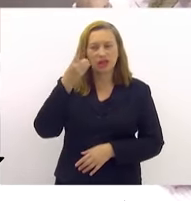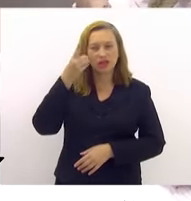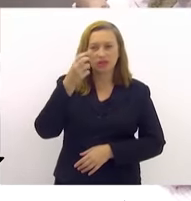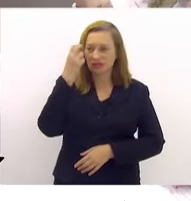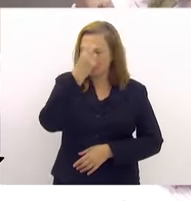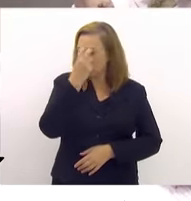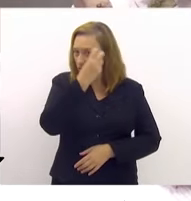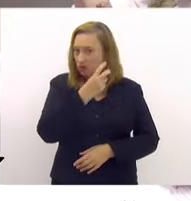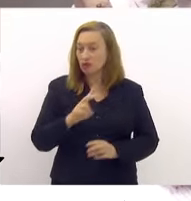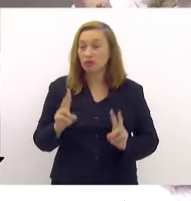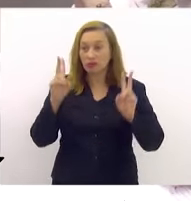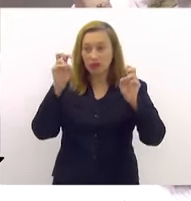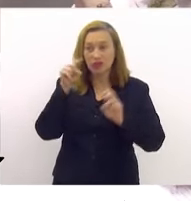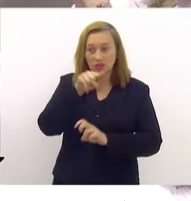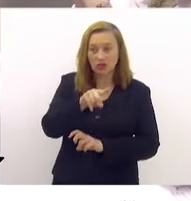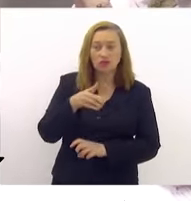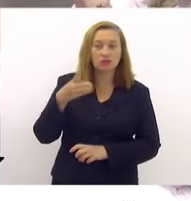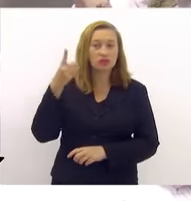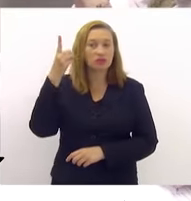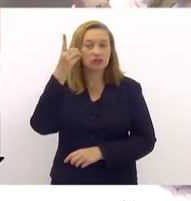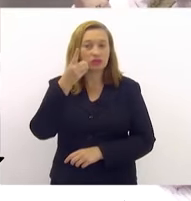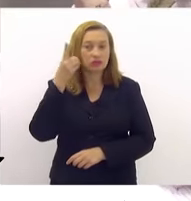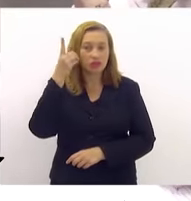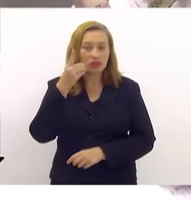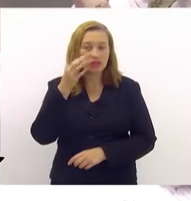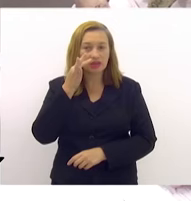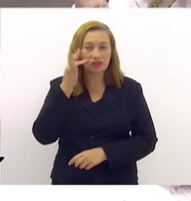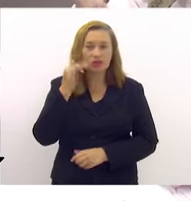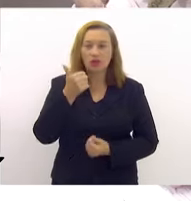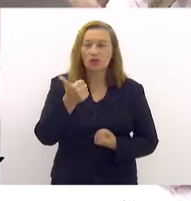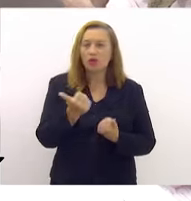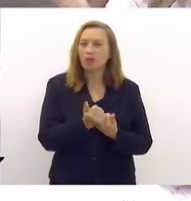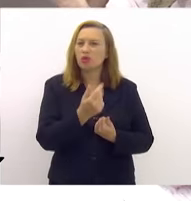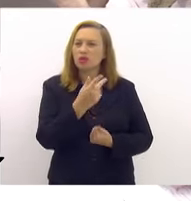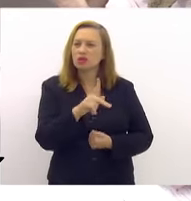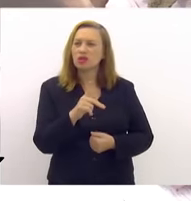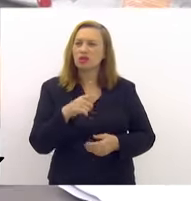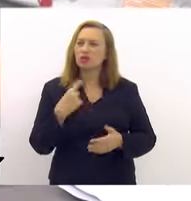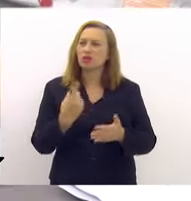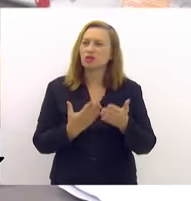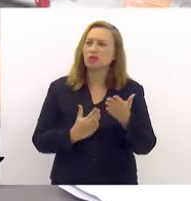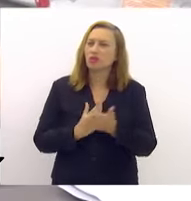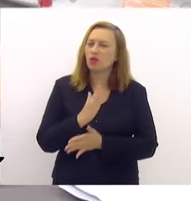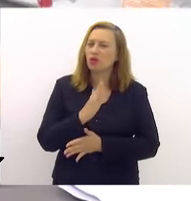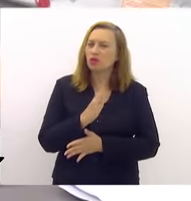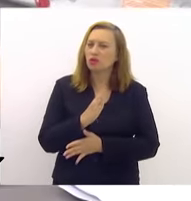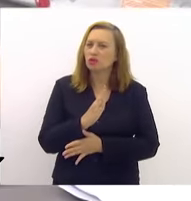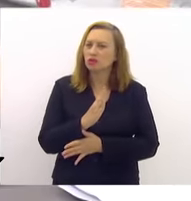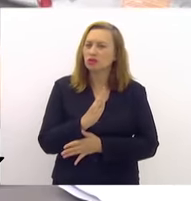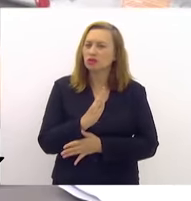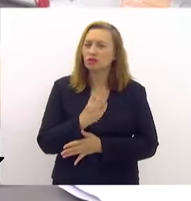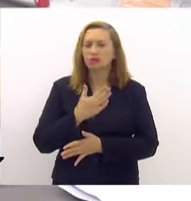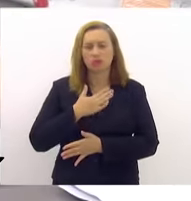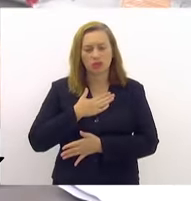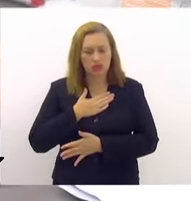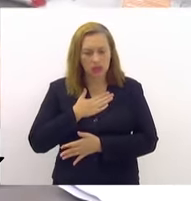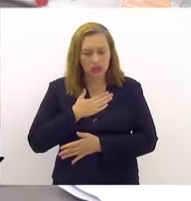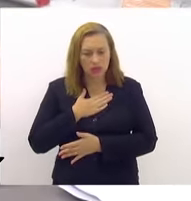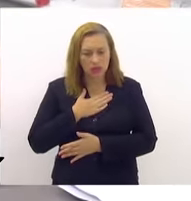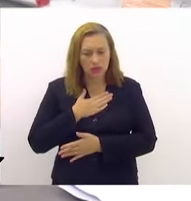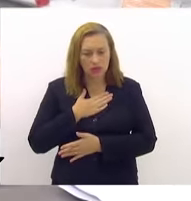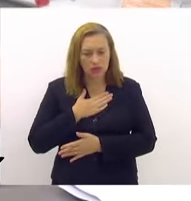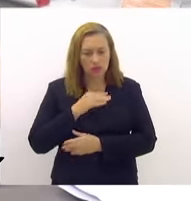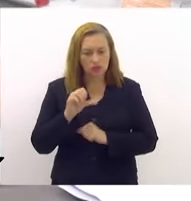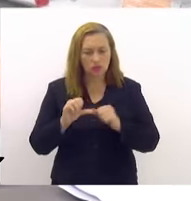eu quero lembrar que, com o apoio de Vossa Excelência, nós aprovamos uma proposição minha